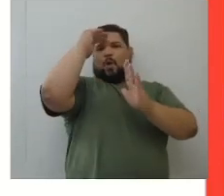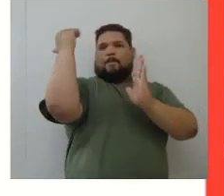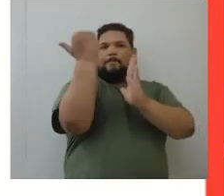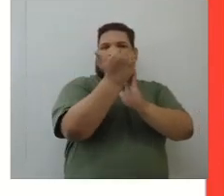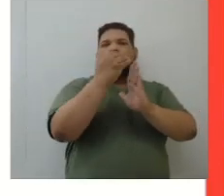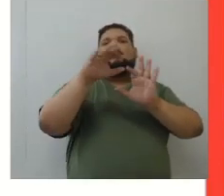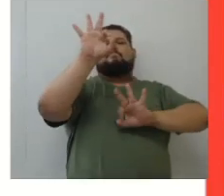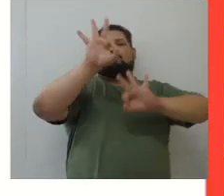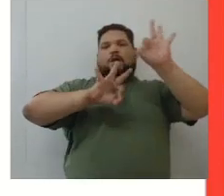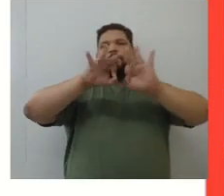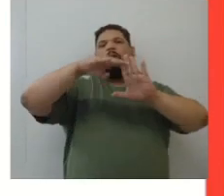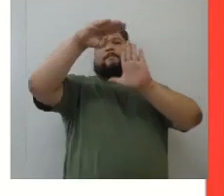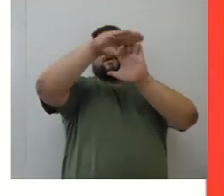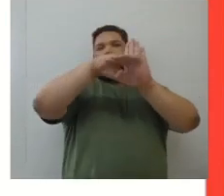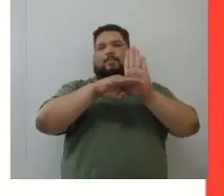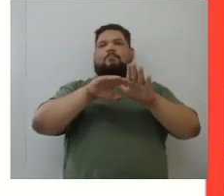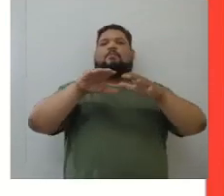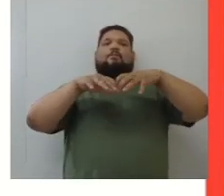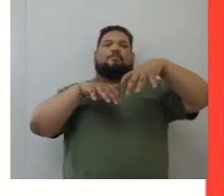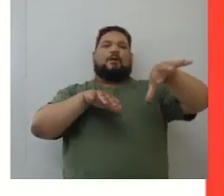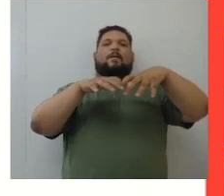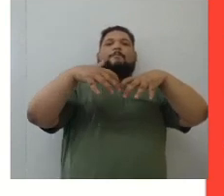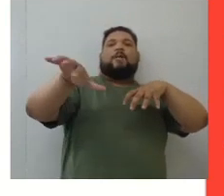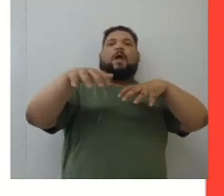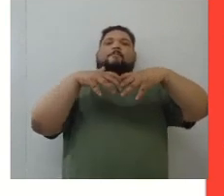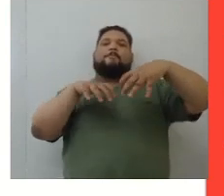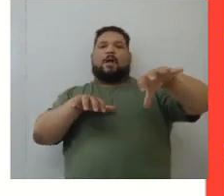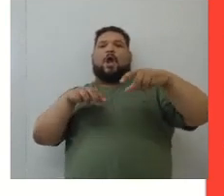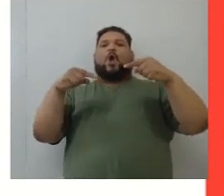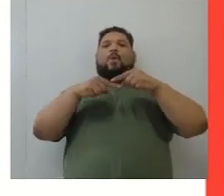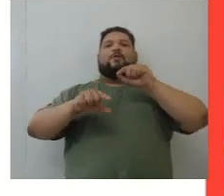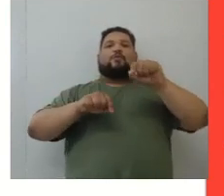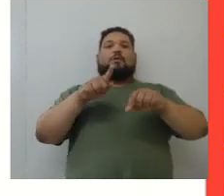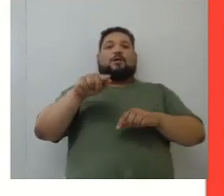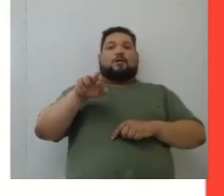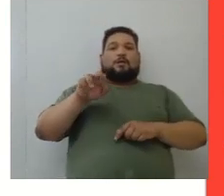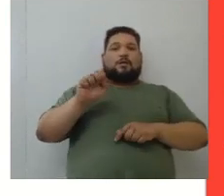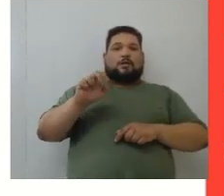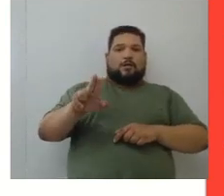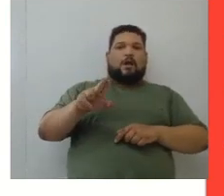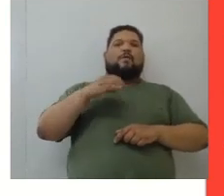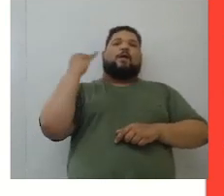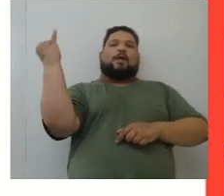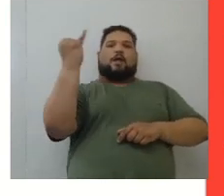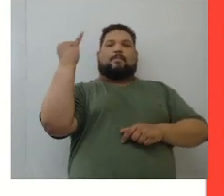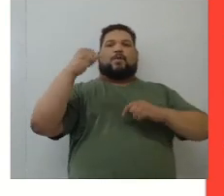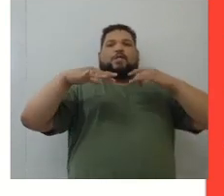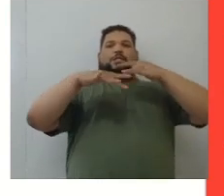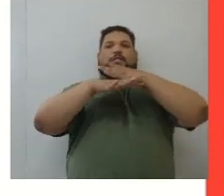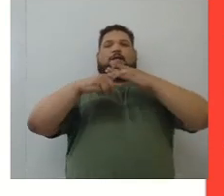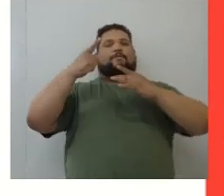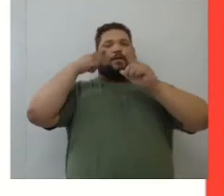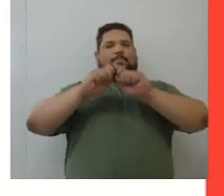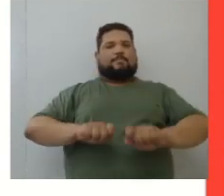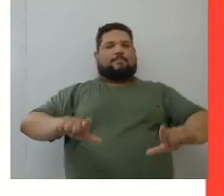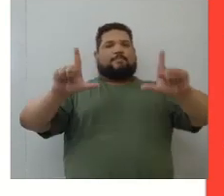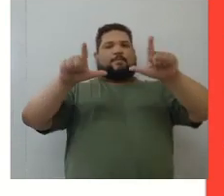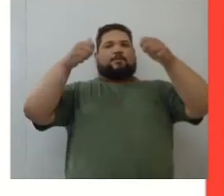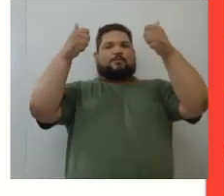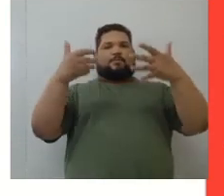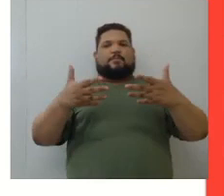de organização e de divisão, que aí a gente vai chamando de grau de importância das cidades. Abre a tela aí para o pessoal poder ver